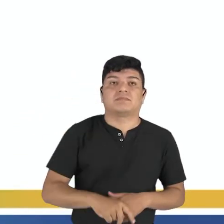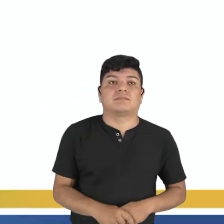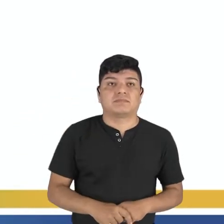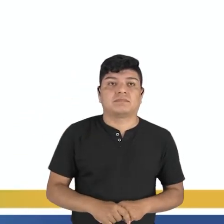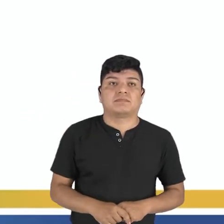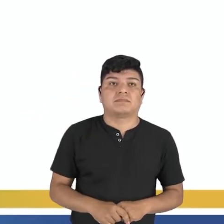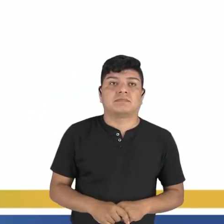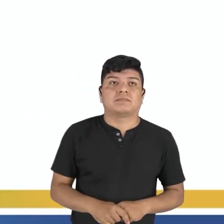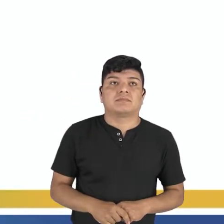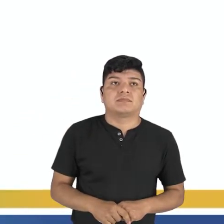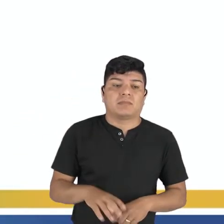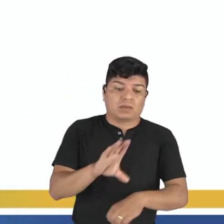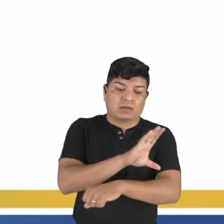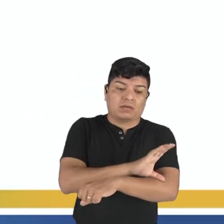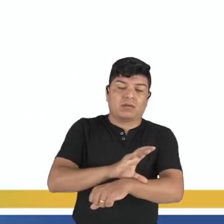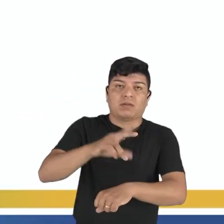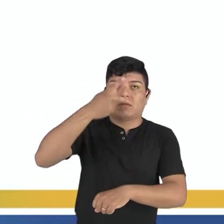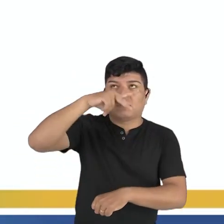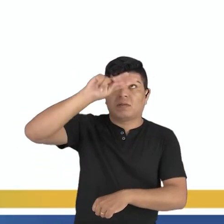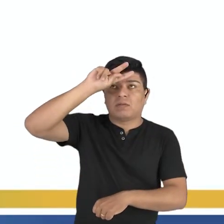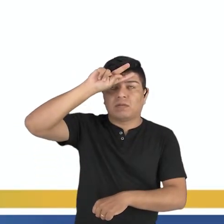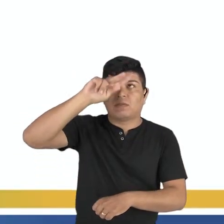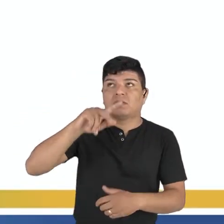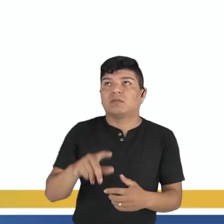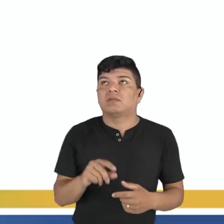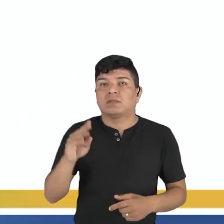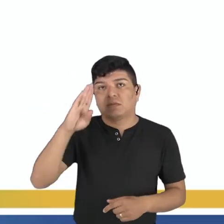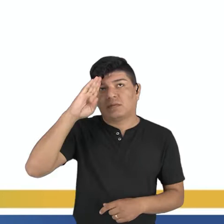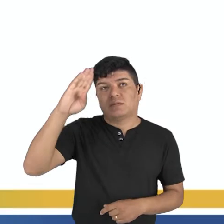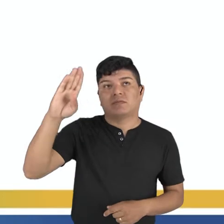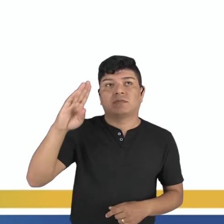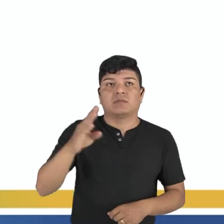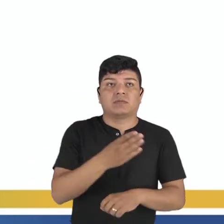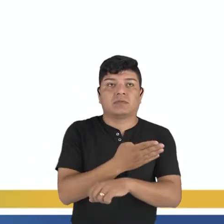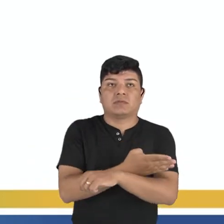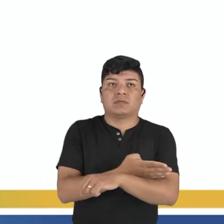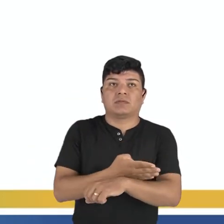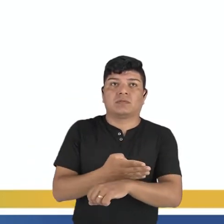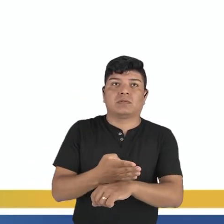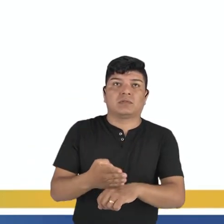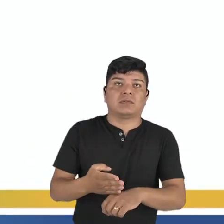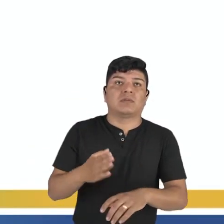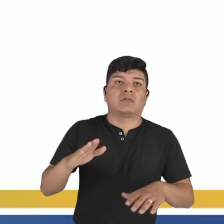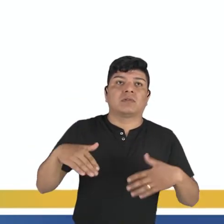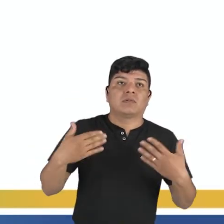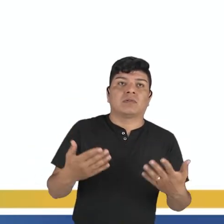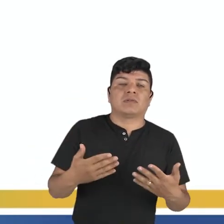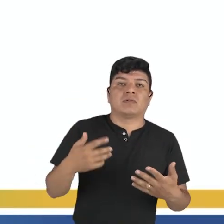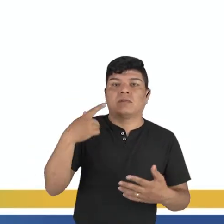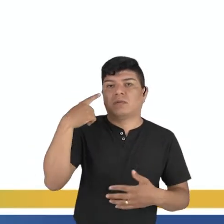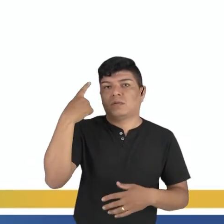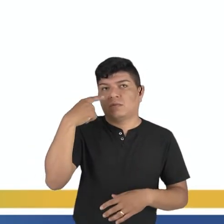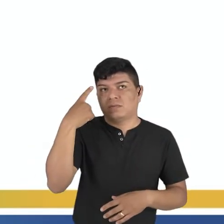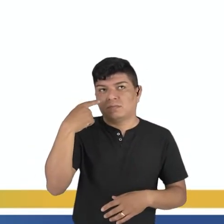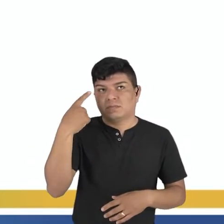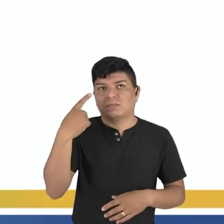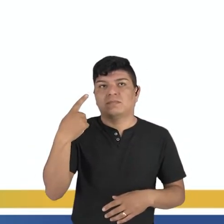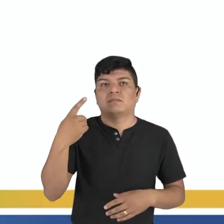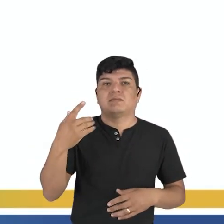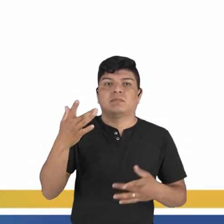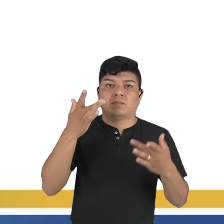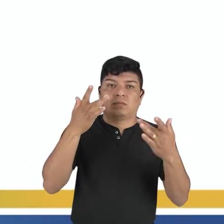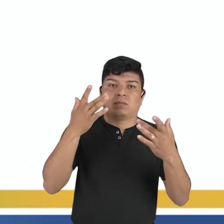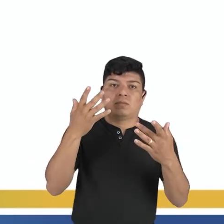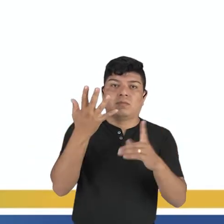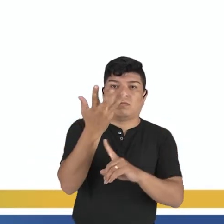vamos lá. A cultura peruana, né, tiene raíces principal la tradición amerindias española, tradición artística,